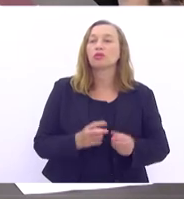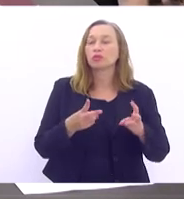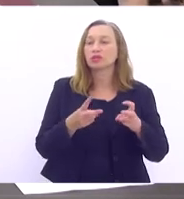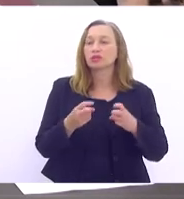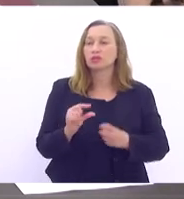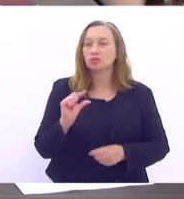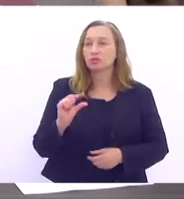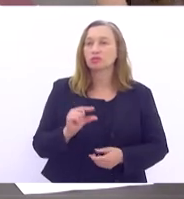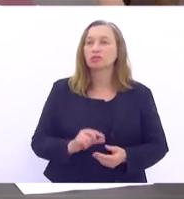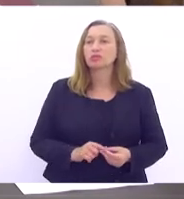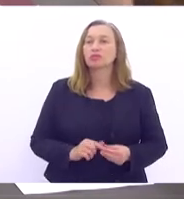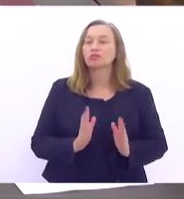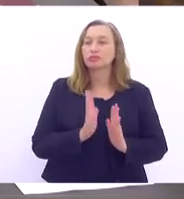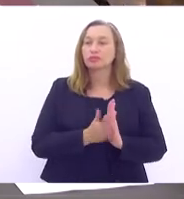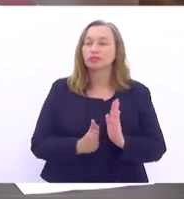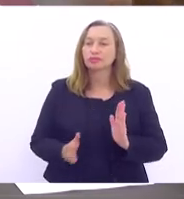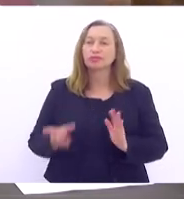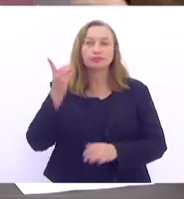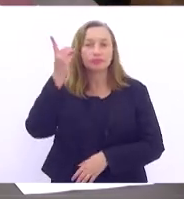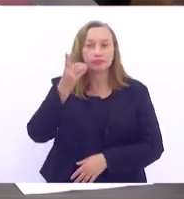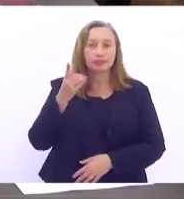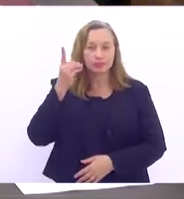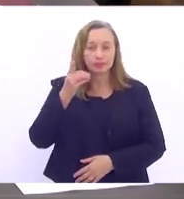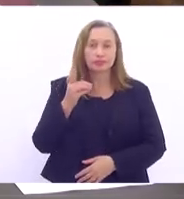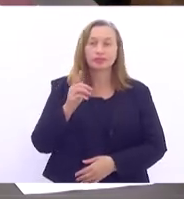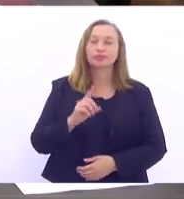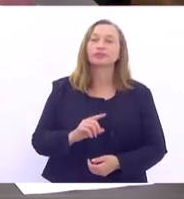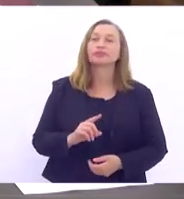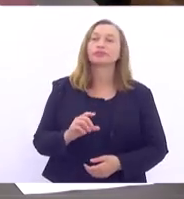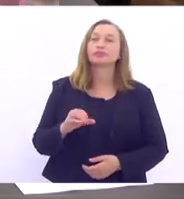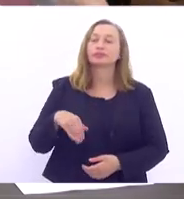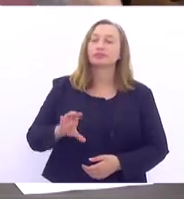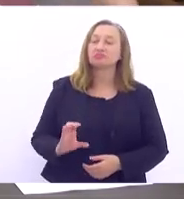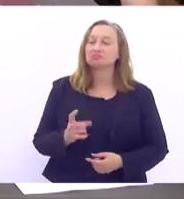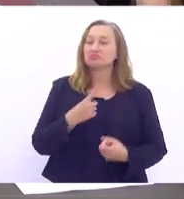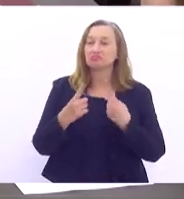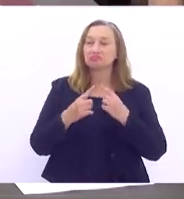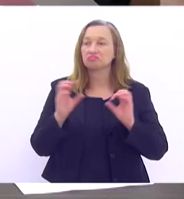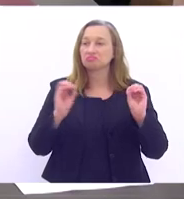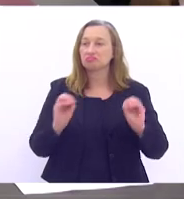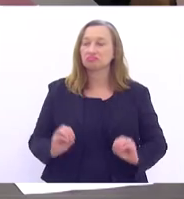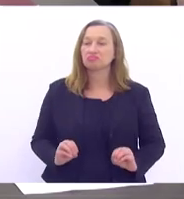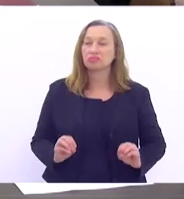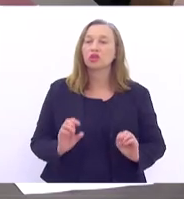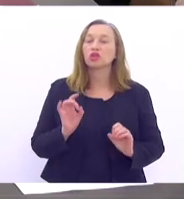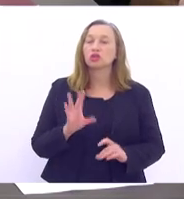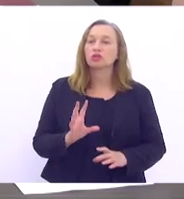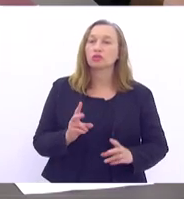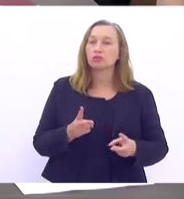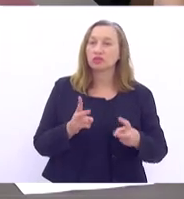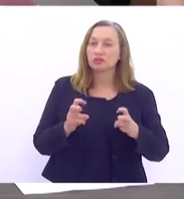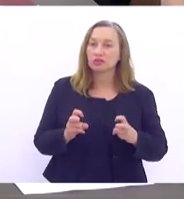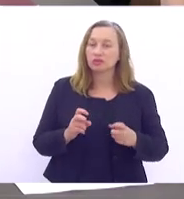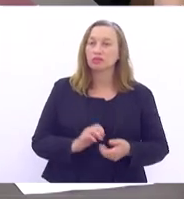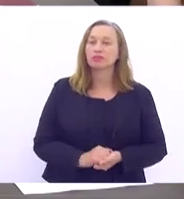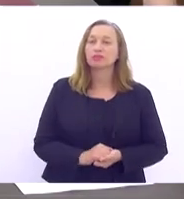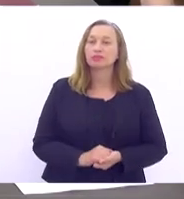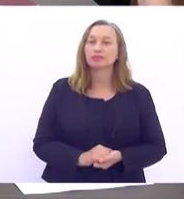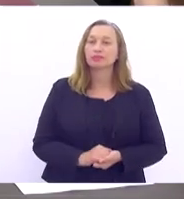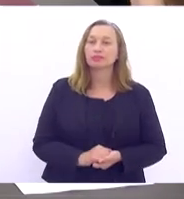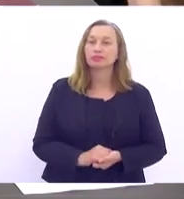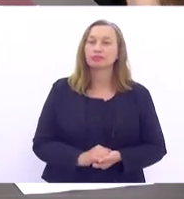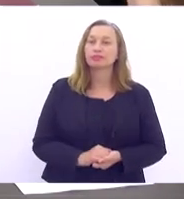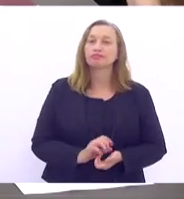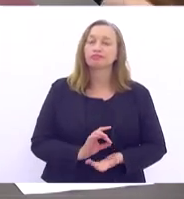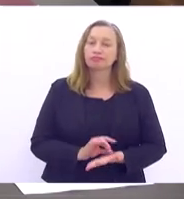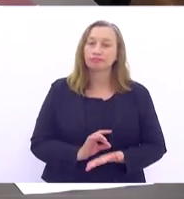observação, presidente. Pela ordem, deputado Mir. Isso, não vai ter discussão, porque foi pedido visto. Só queria fazer uma observação, que é o seguinte.